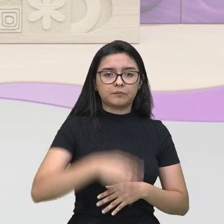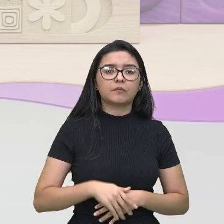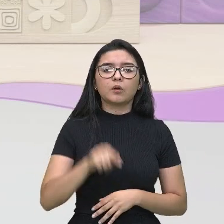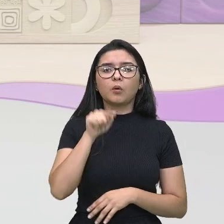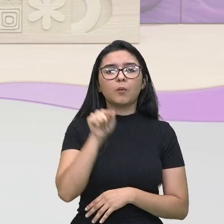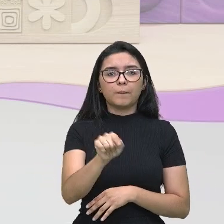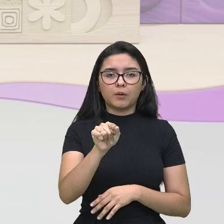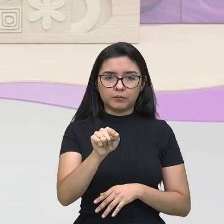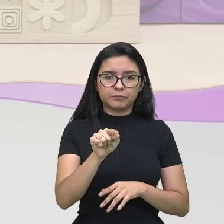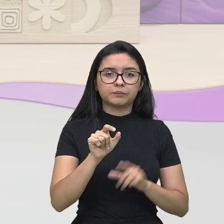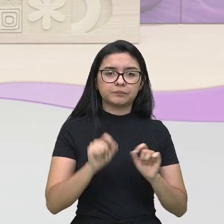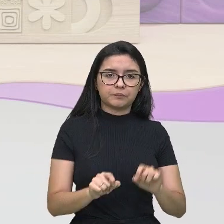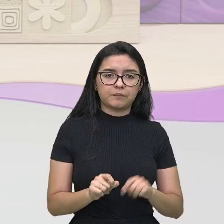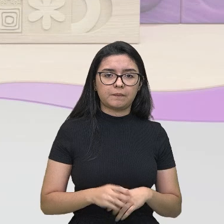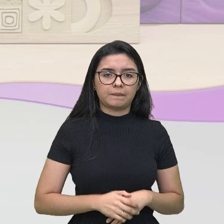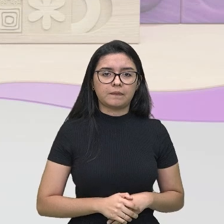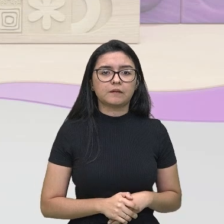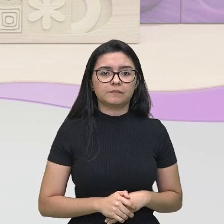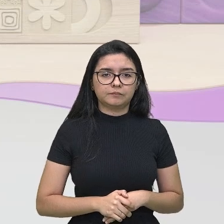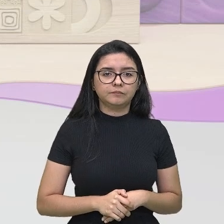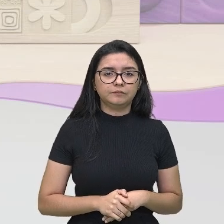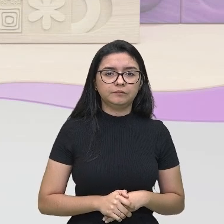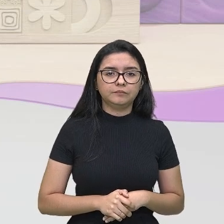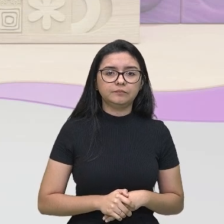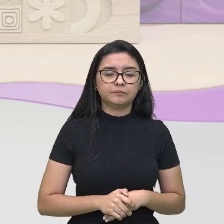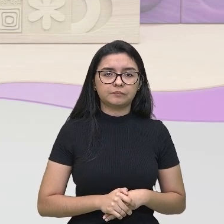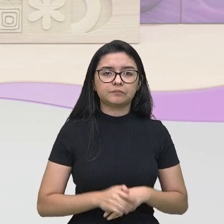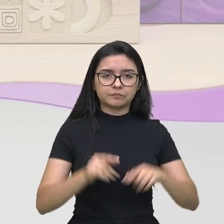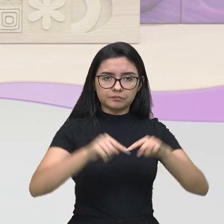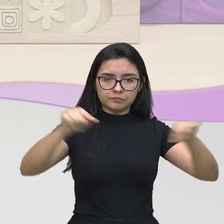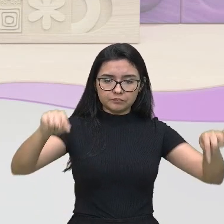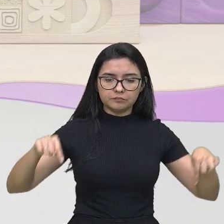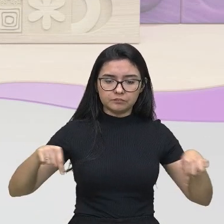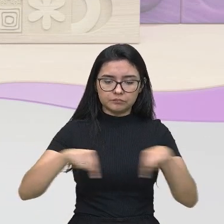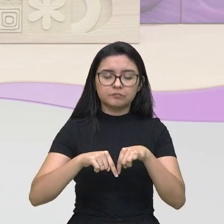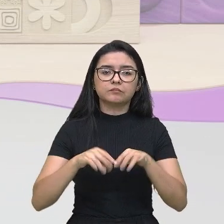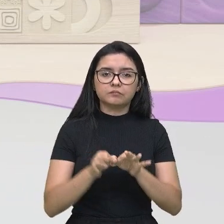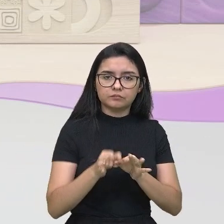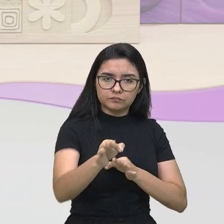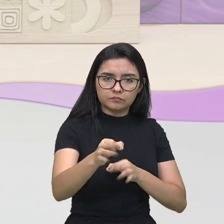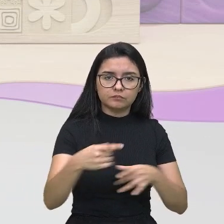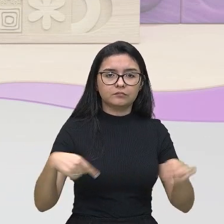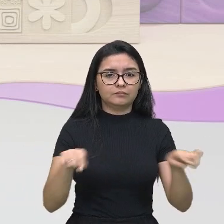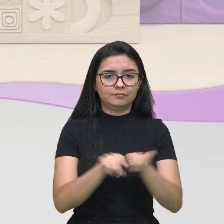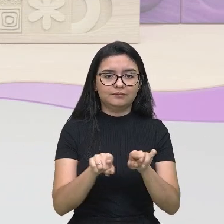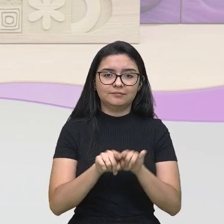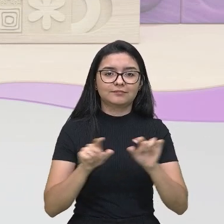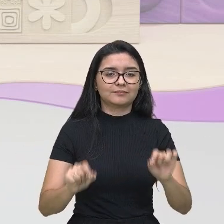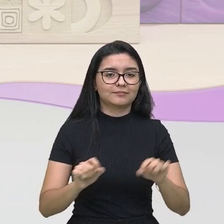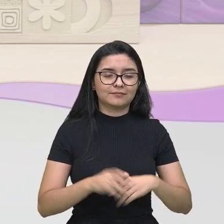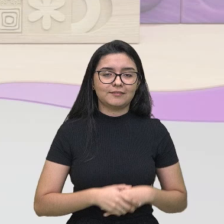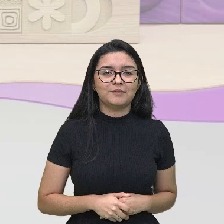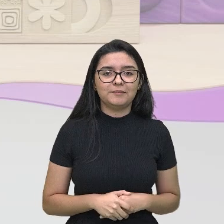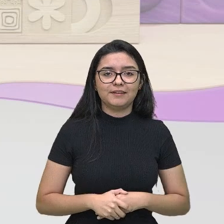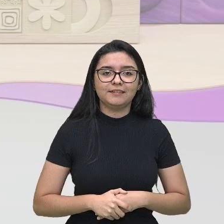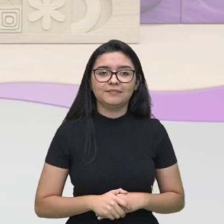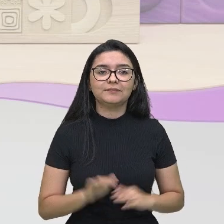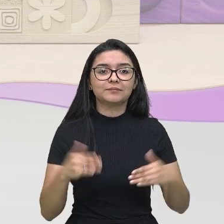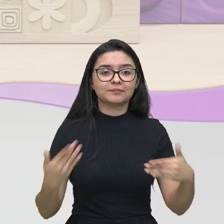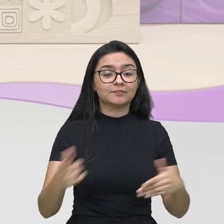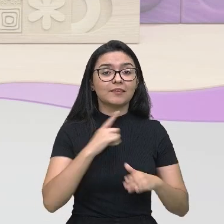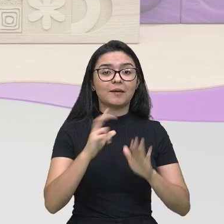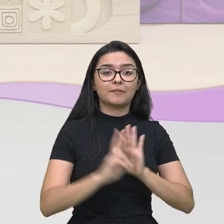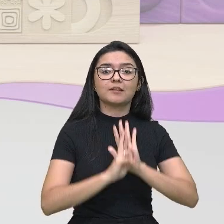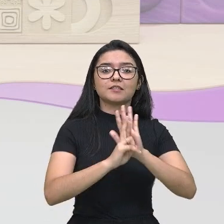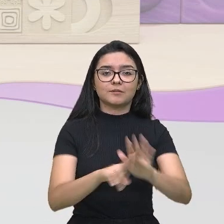a marcação do pênalti, marcação do centro do campo. E nos dão aí a ideia de ponto, tá legal? E eles são